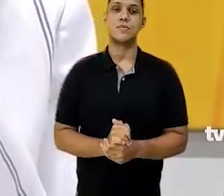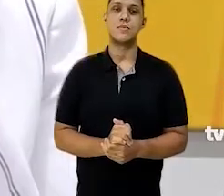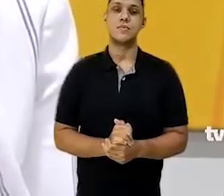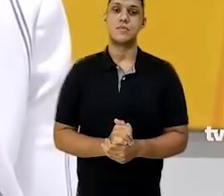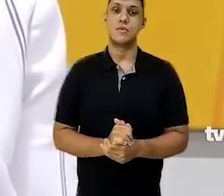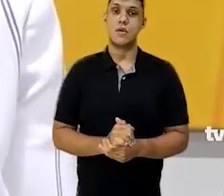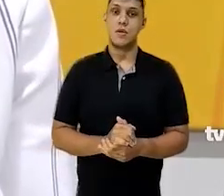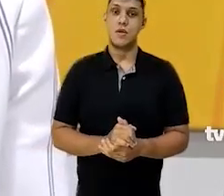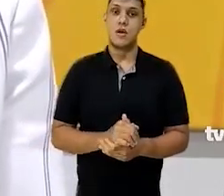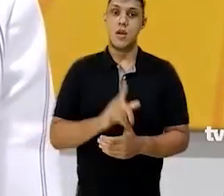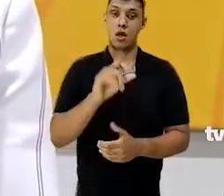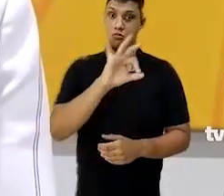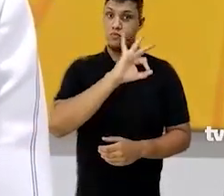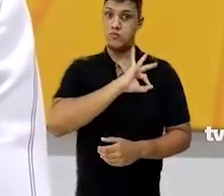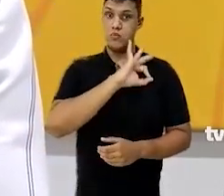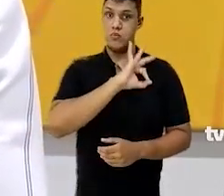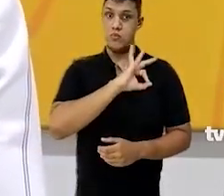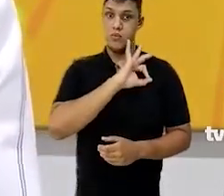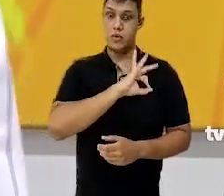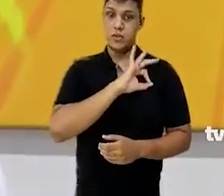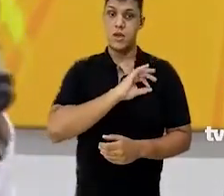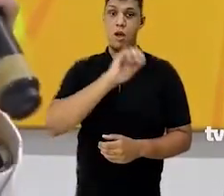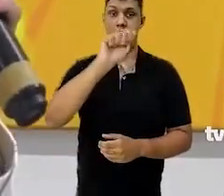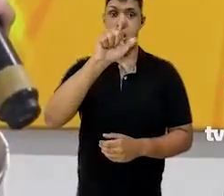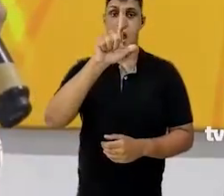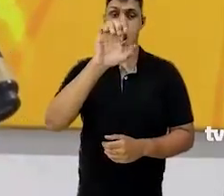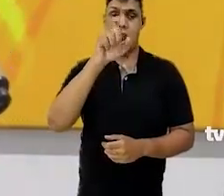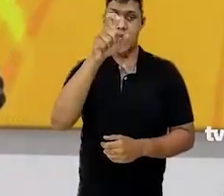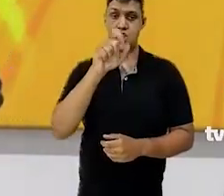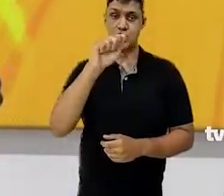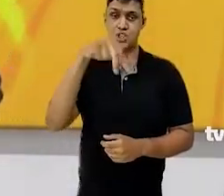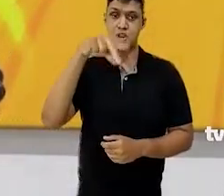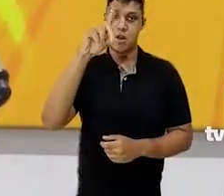é o candidato Cabo Alexandre Cazuza.